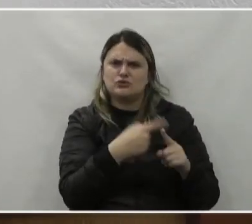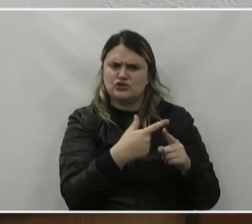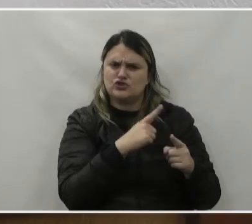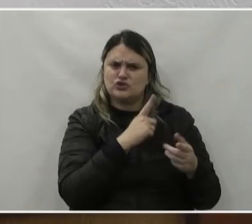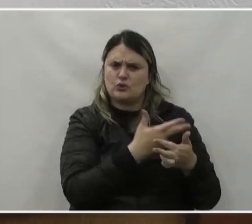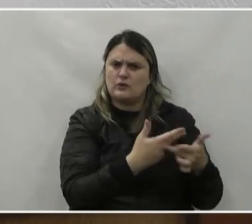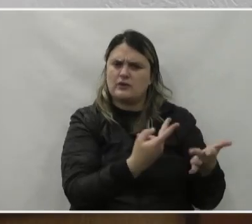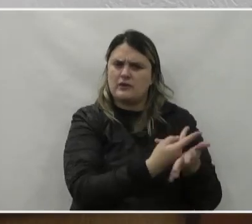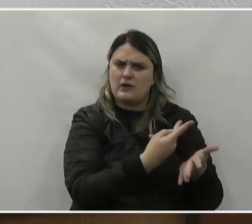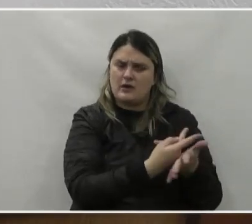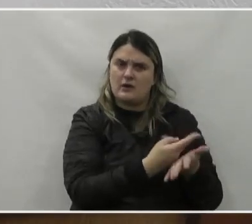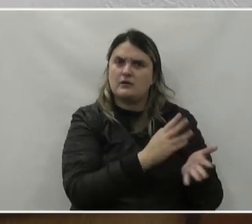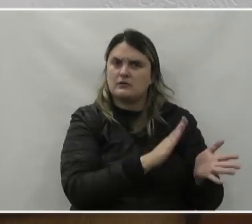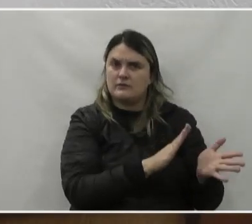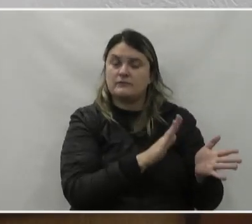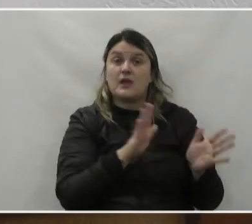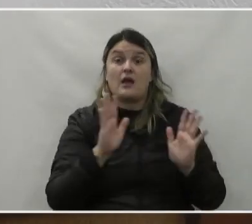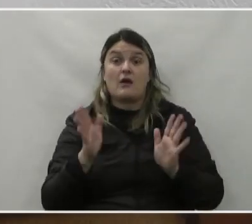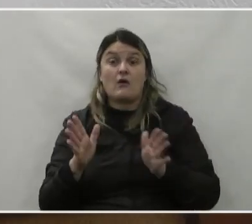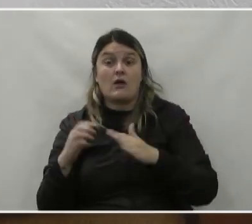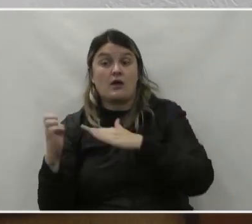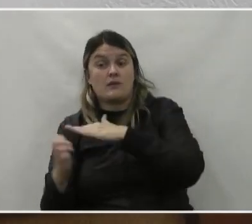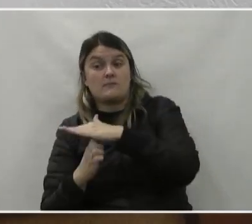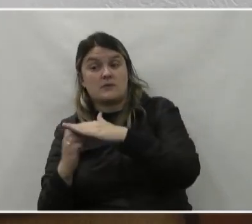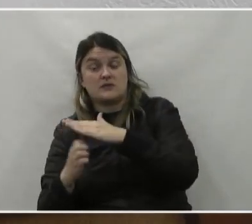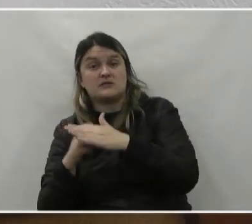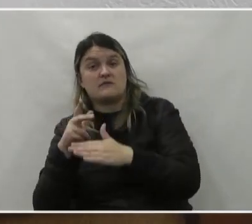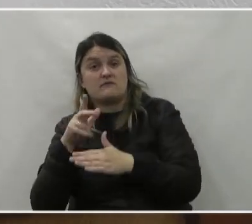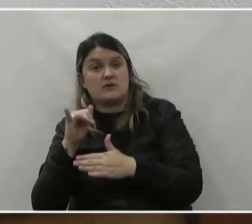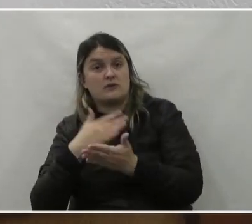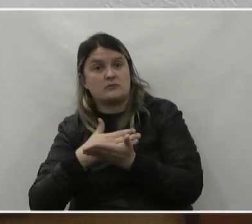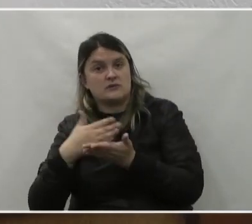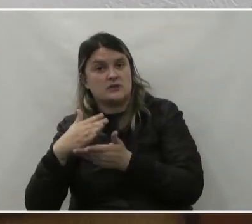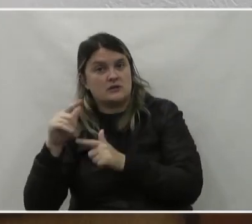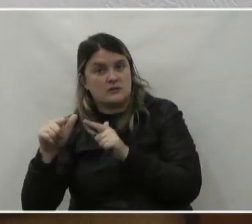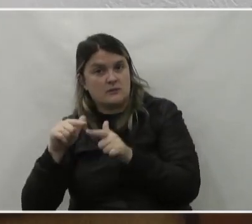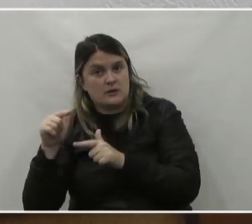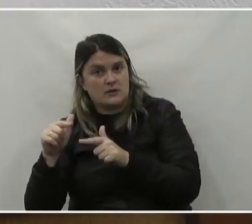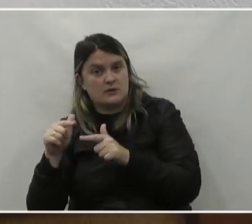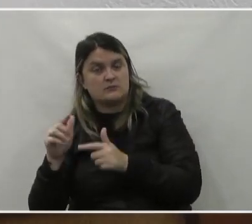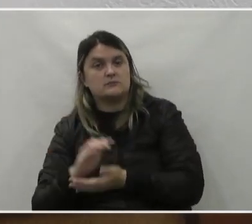a empresa agora vai prestar um serviço, né?